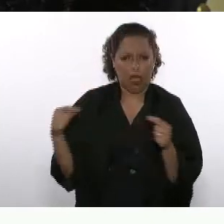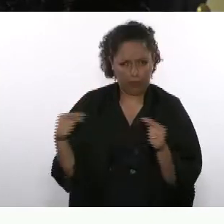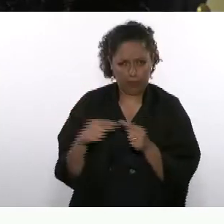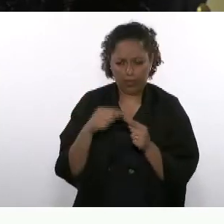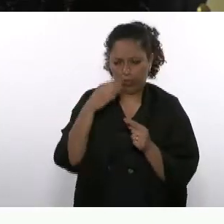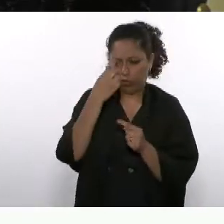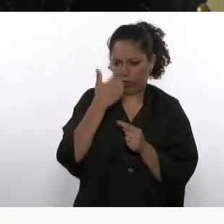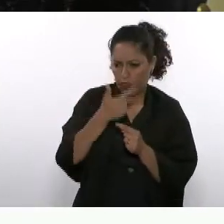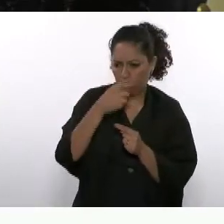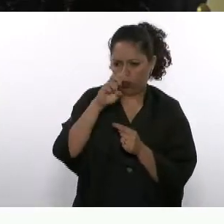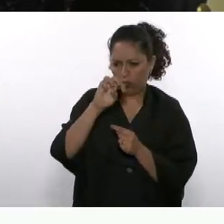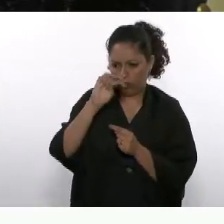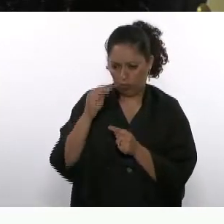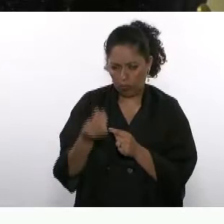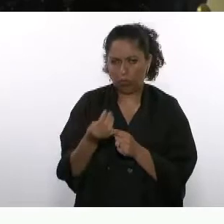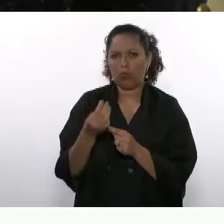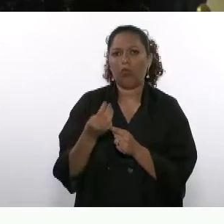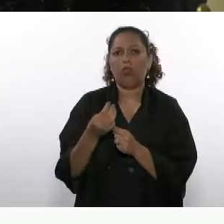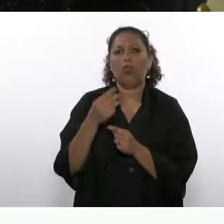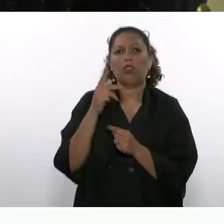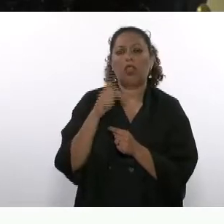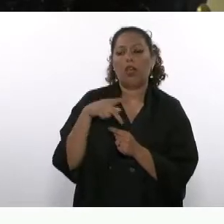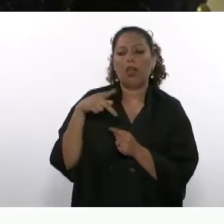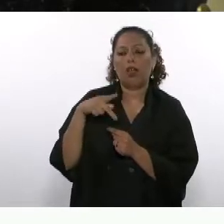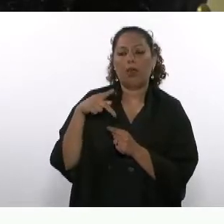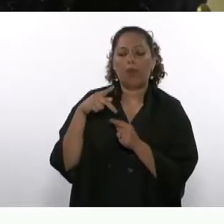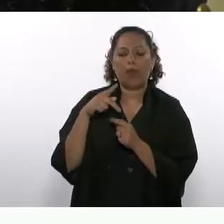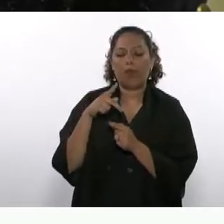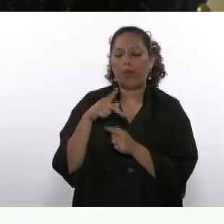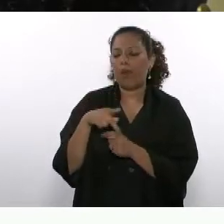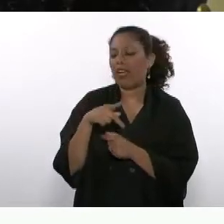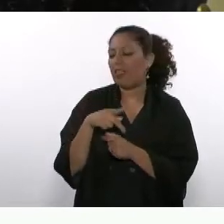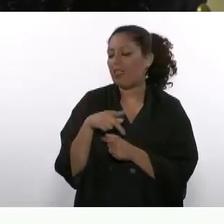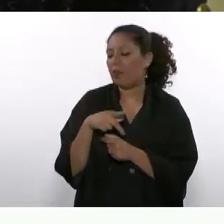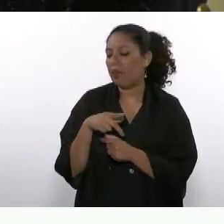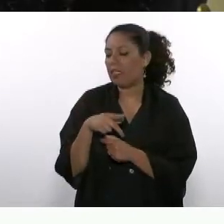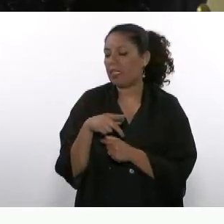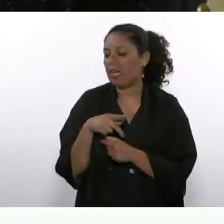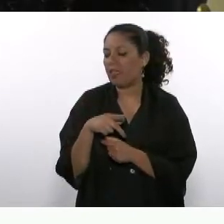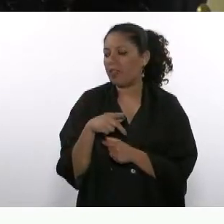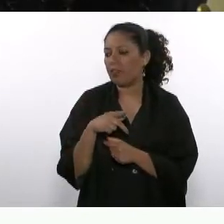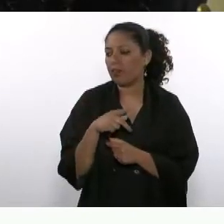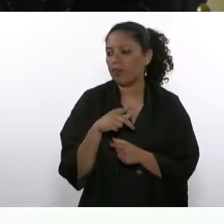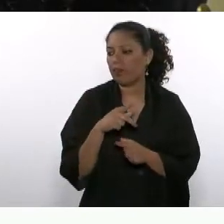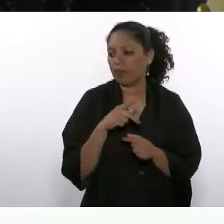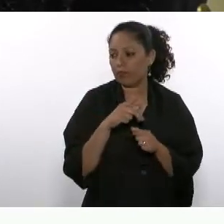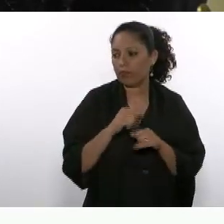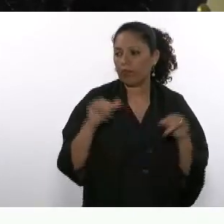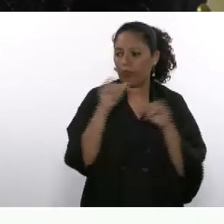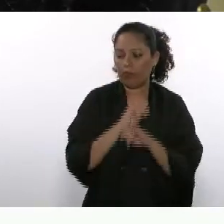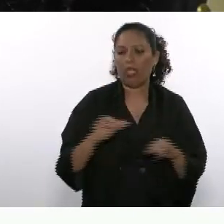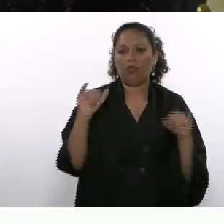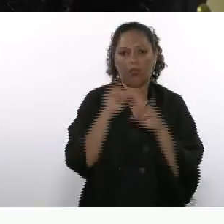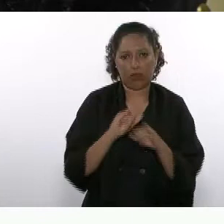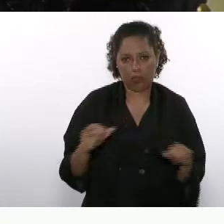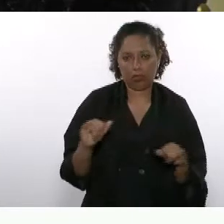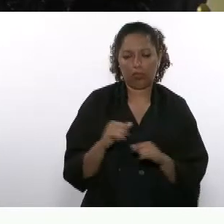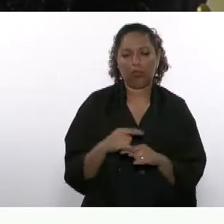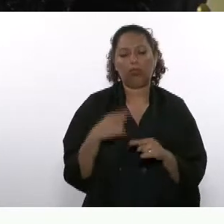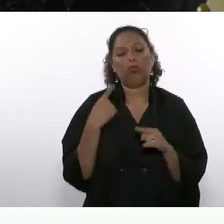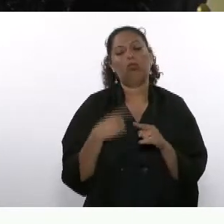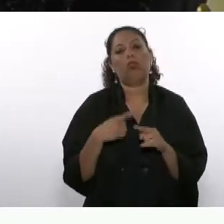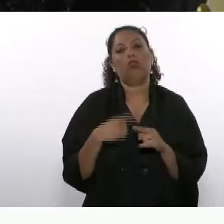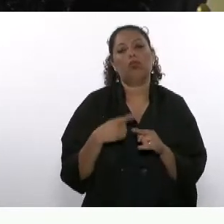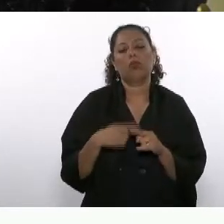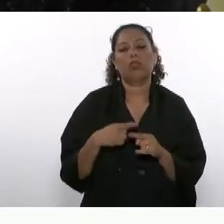incluída nesse patamar. E aí é importante que a gente entenda o quanto é necessário de suplementação, e em que